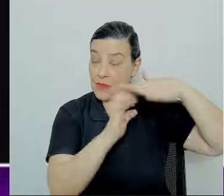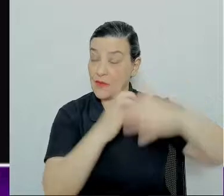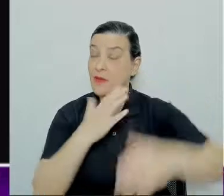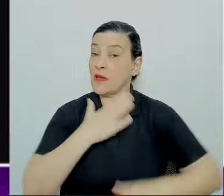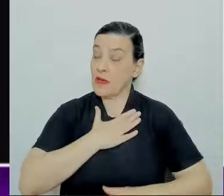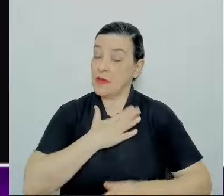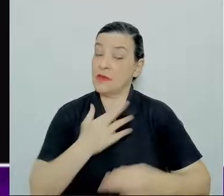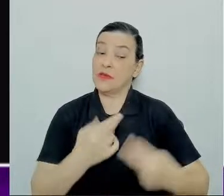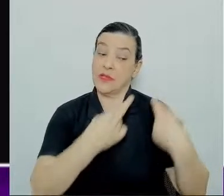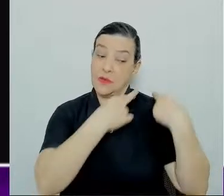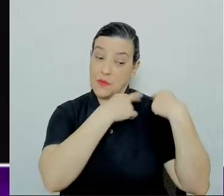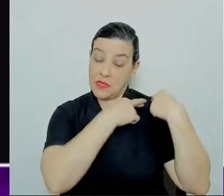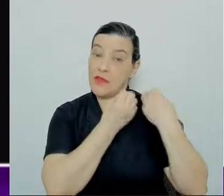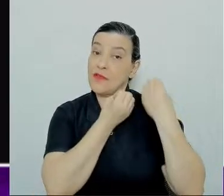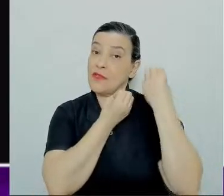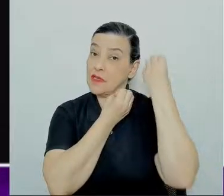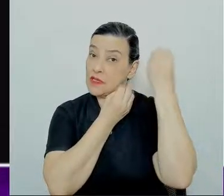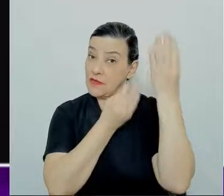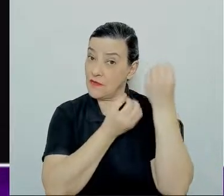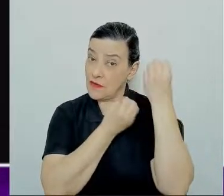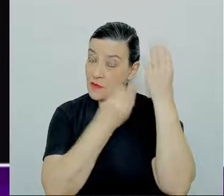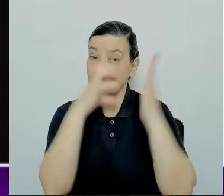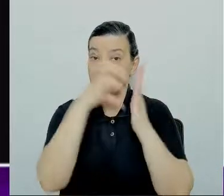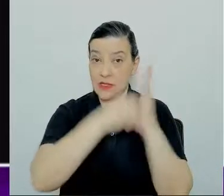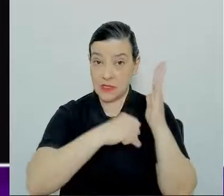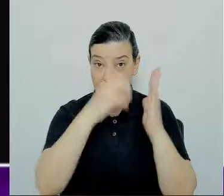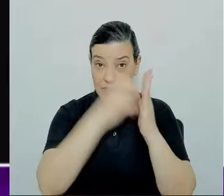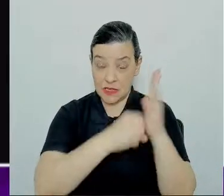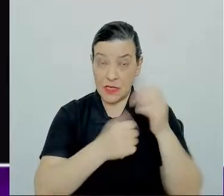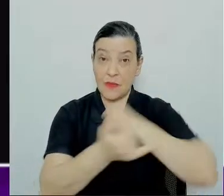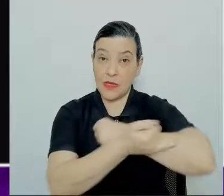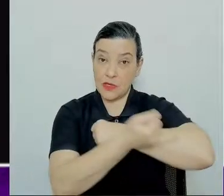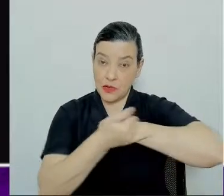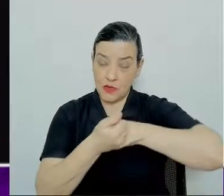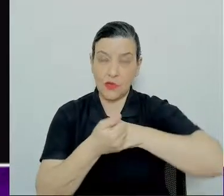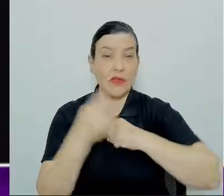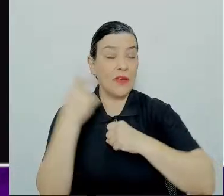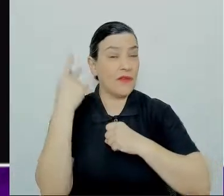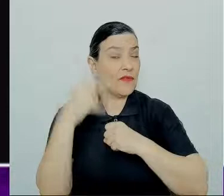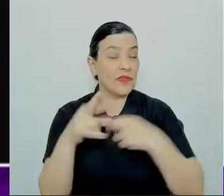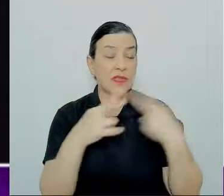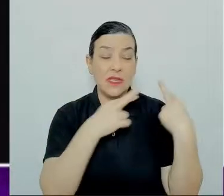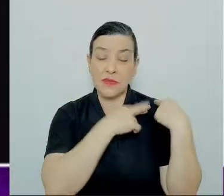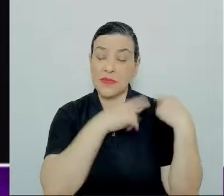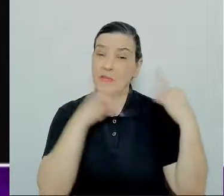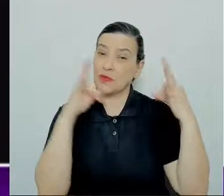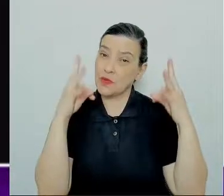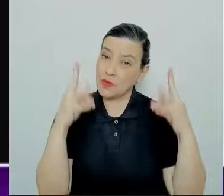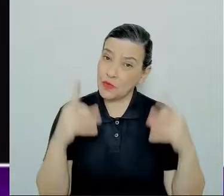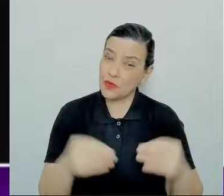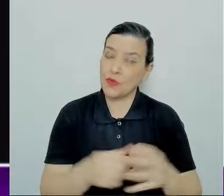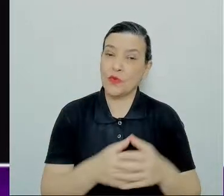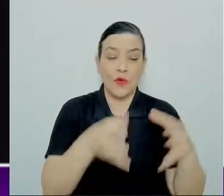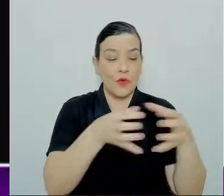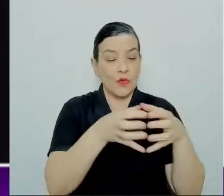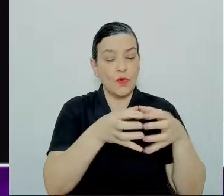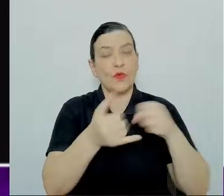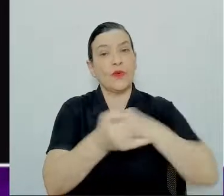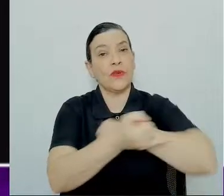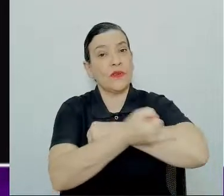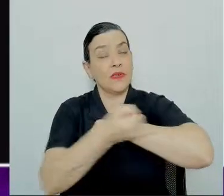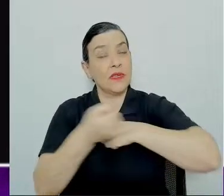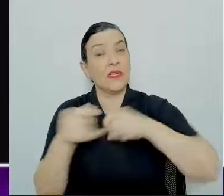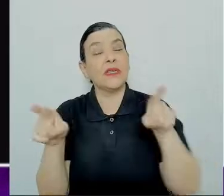por essas informações, por essa estrutura. Você é responsável por tudo, você, a equipe de infraestrutura e toda a